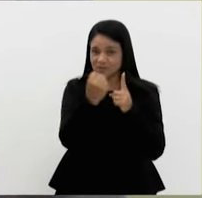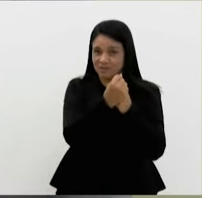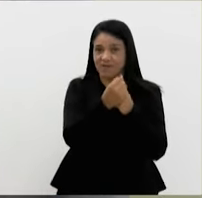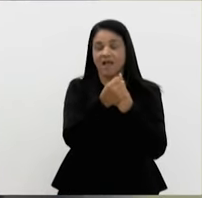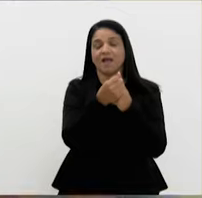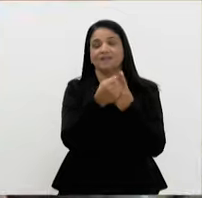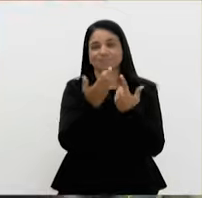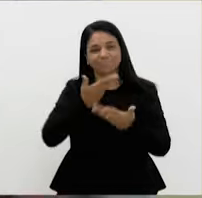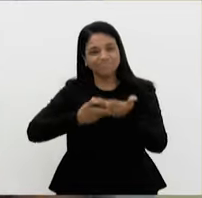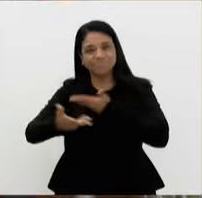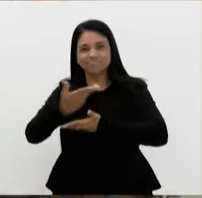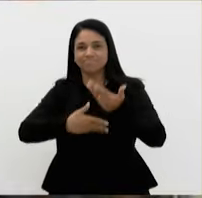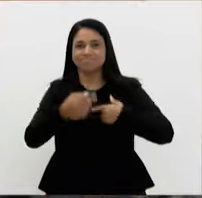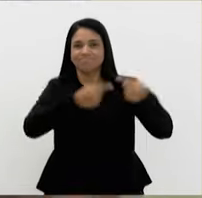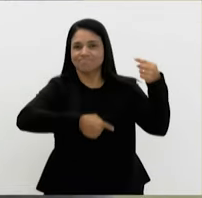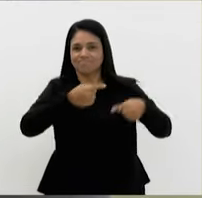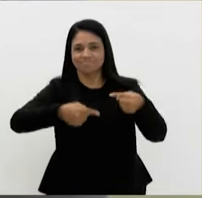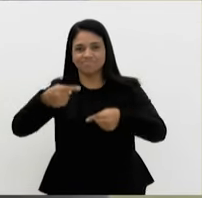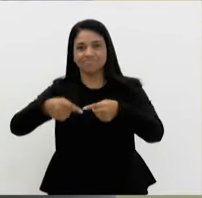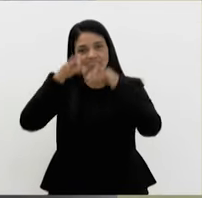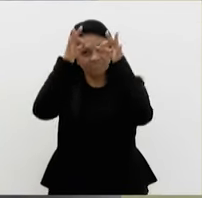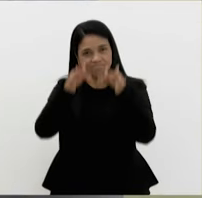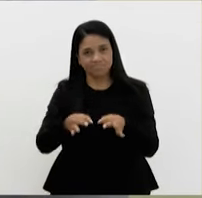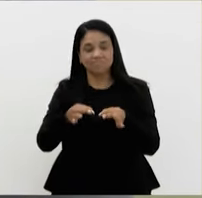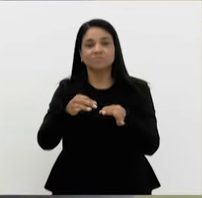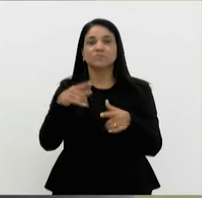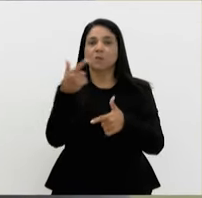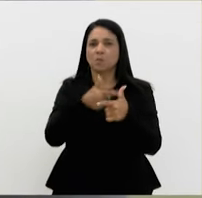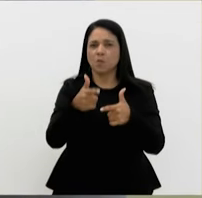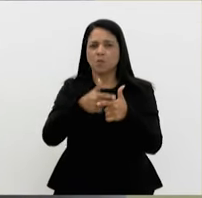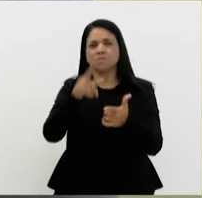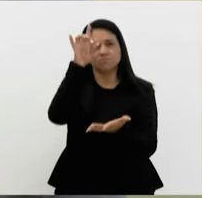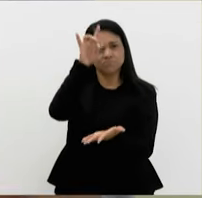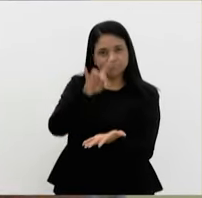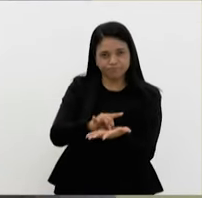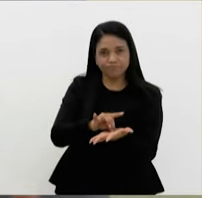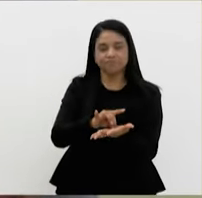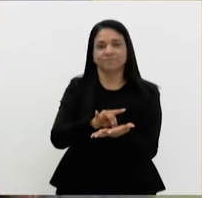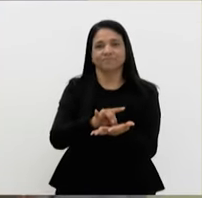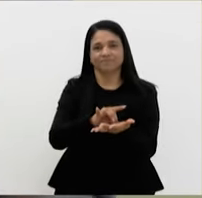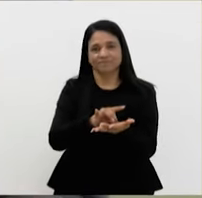Alerge, e a gente pôde debater de forma efetiva problemas concretos e reais,